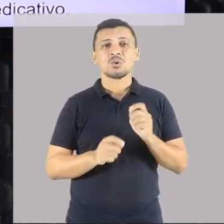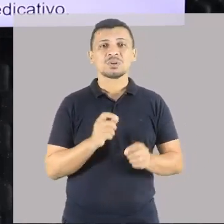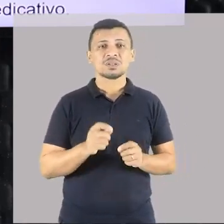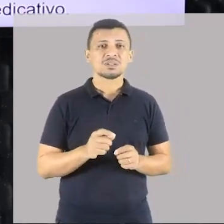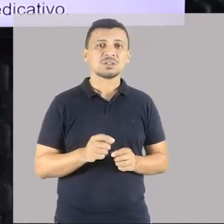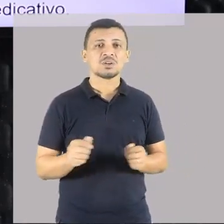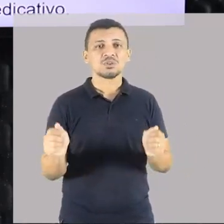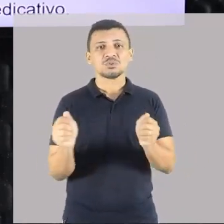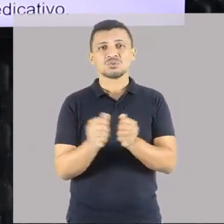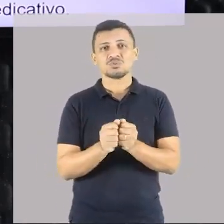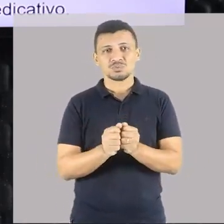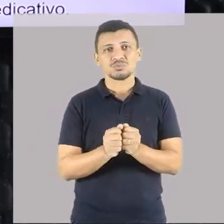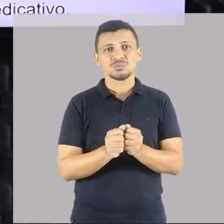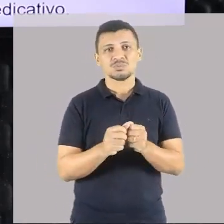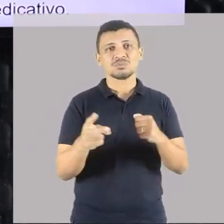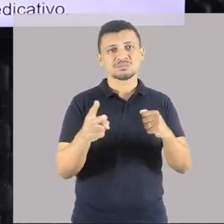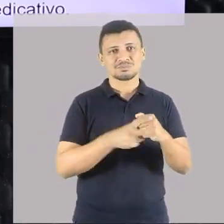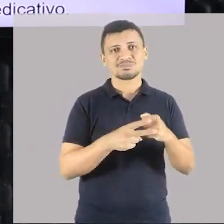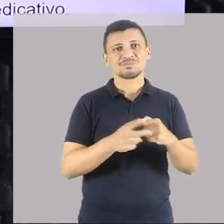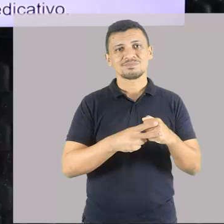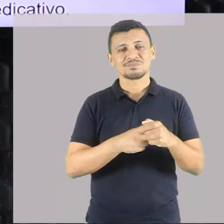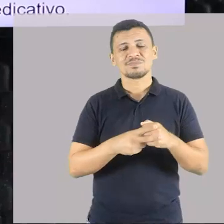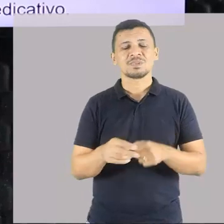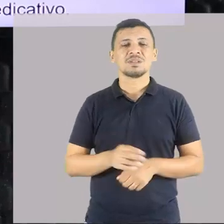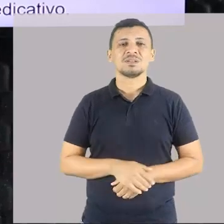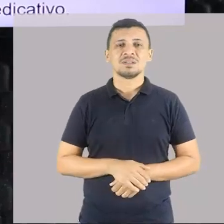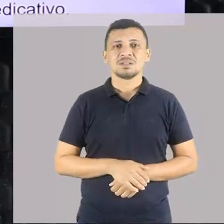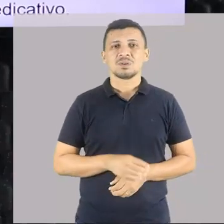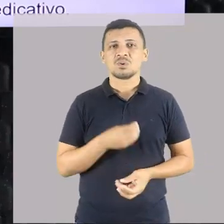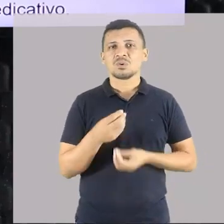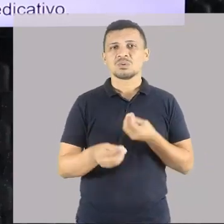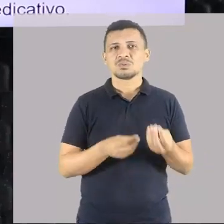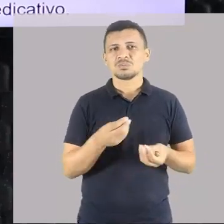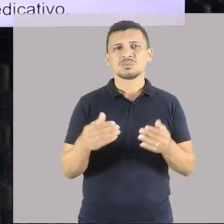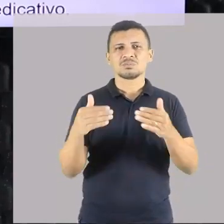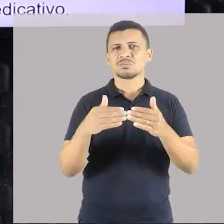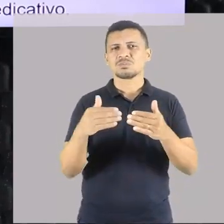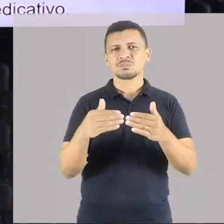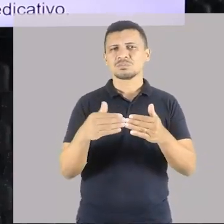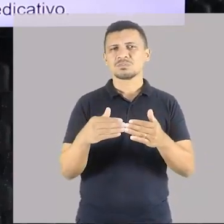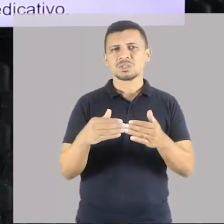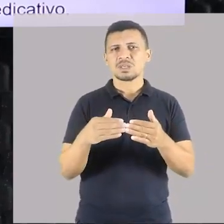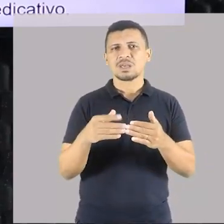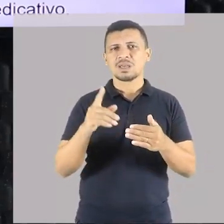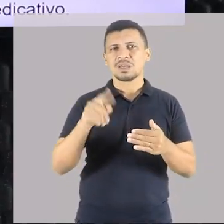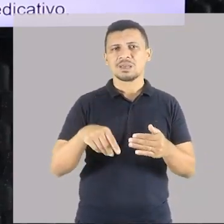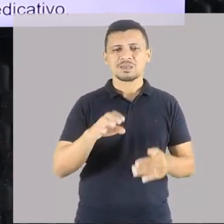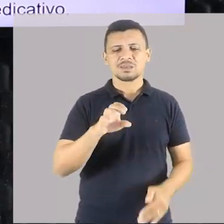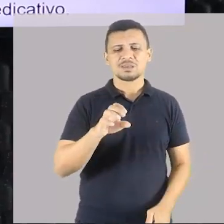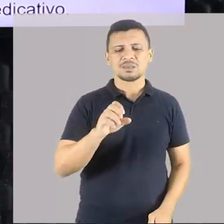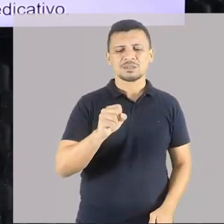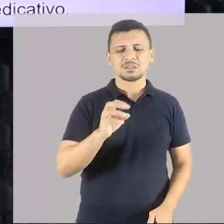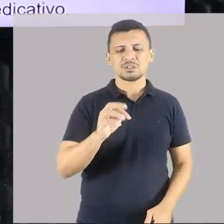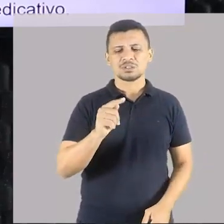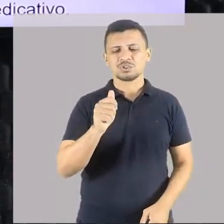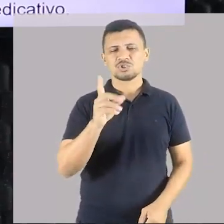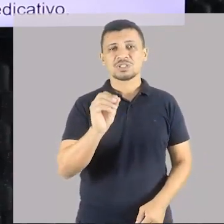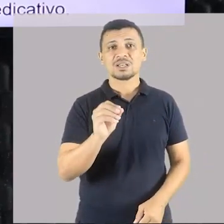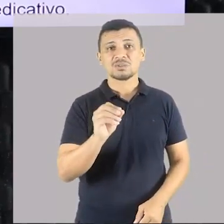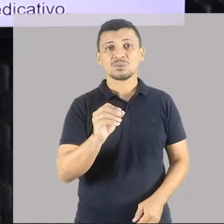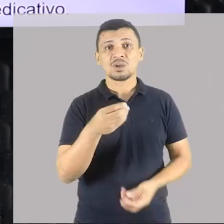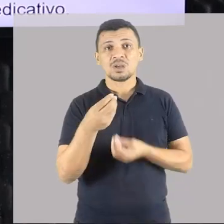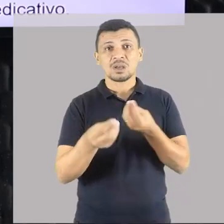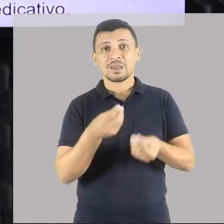dado pelo adjunto adverbial, certo? Quem é dado pelo predicativo é o estado. Indicou a ideia do